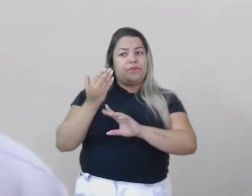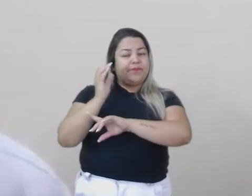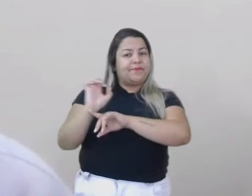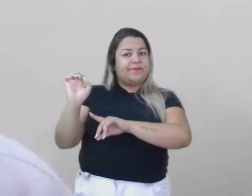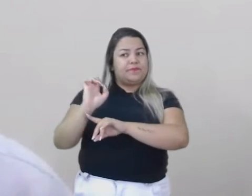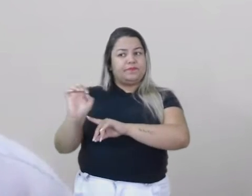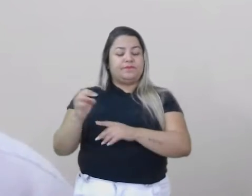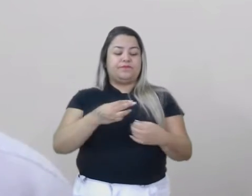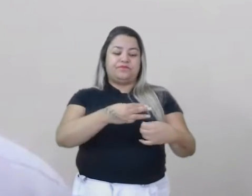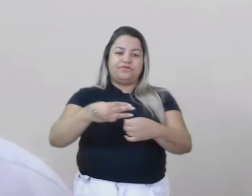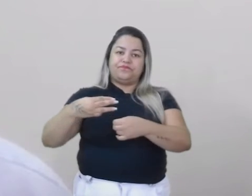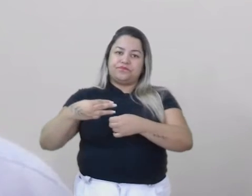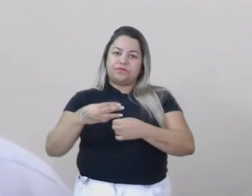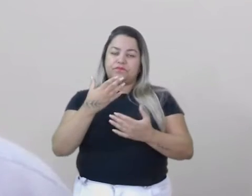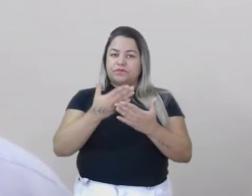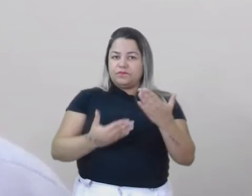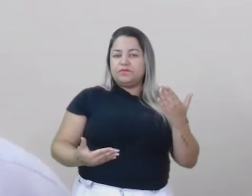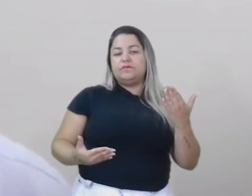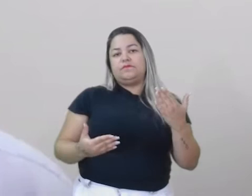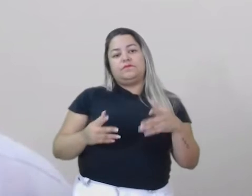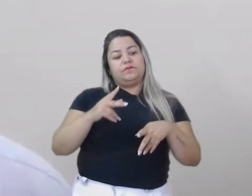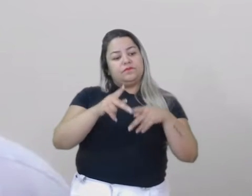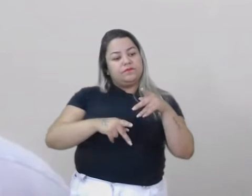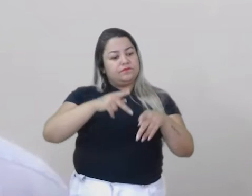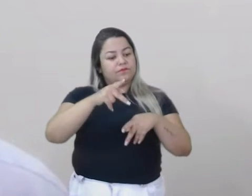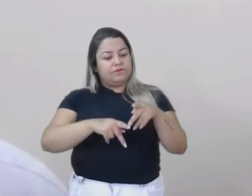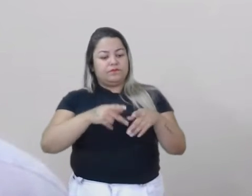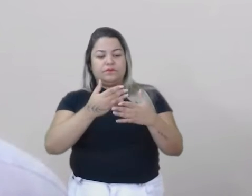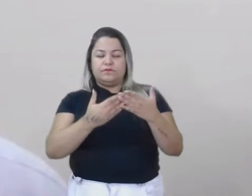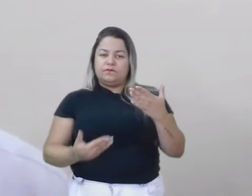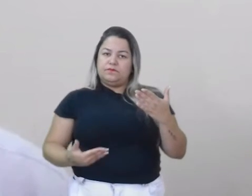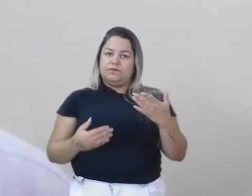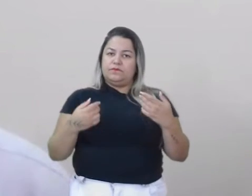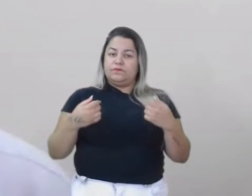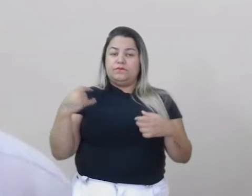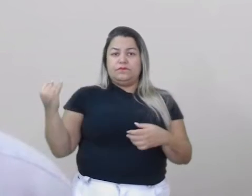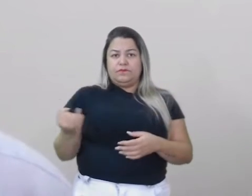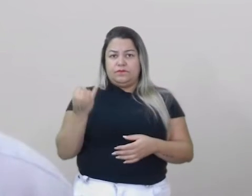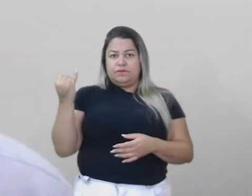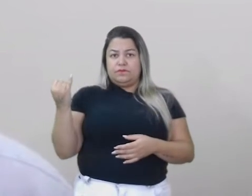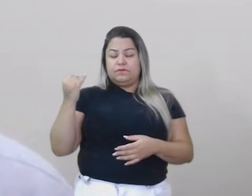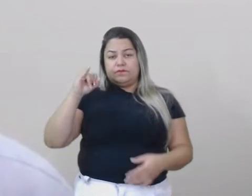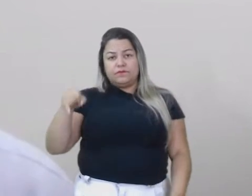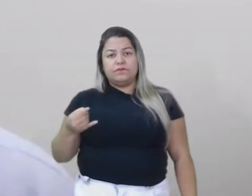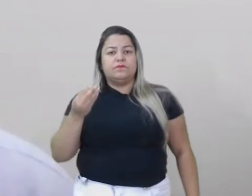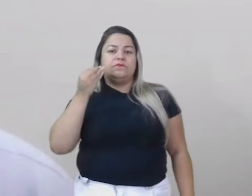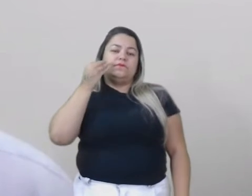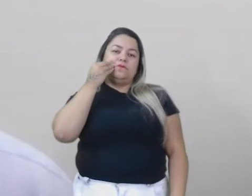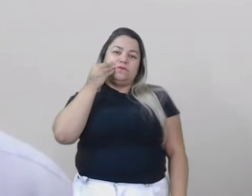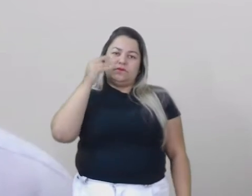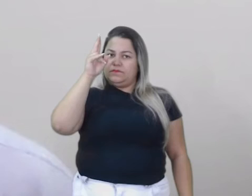governo estadual, é o município que perde, é o povo que perde. Por isso essa oportunidade histórica